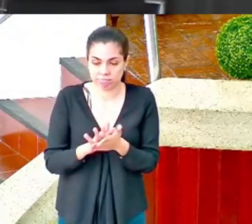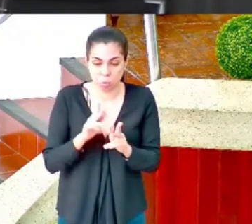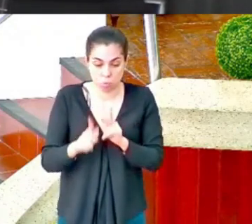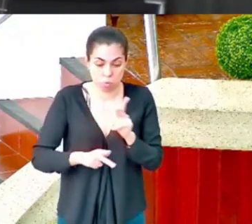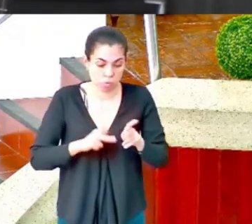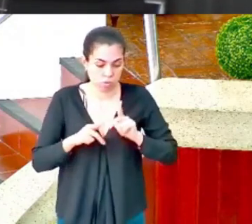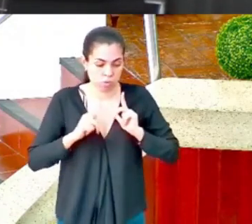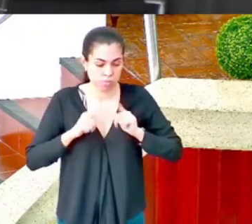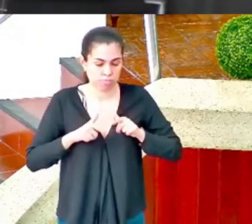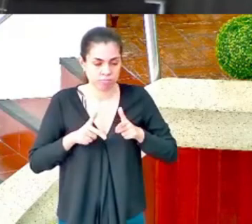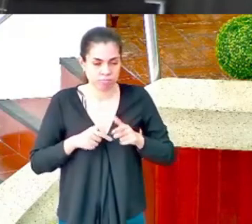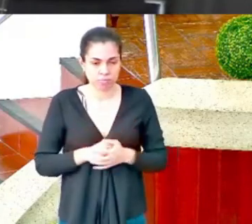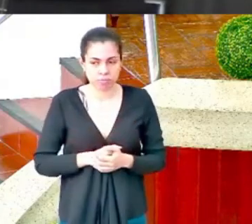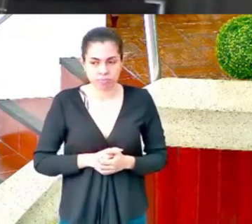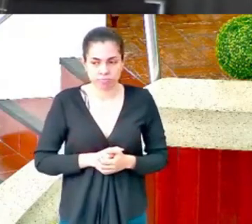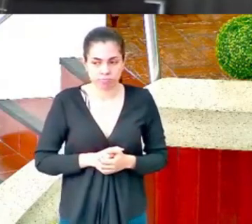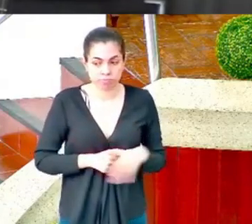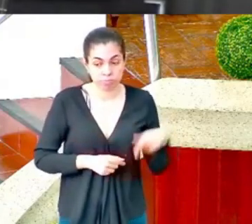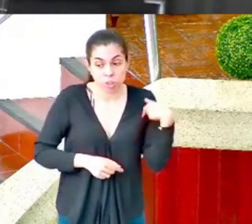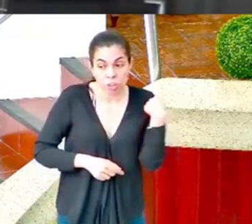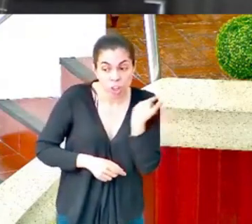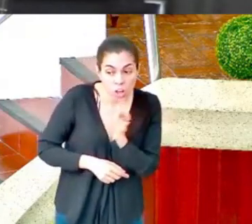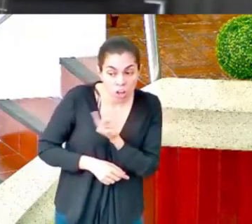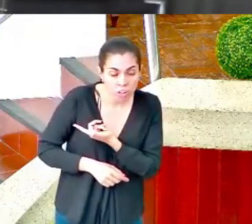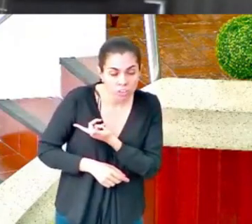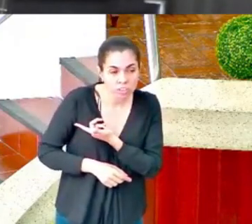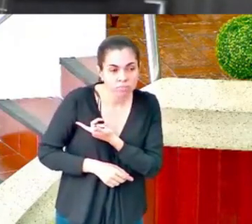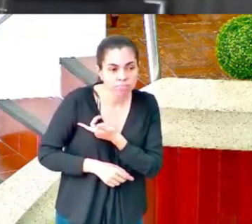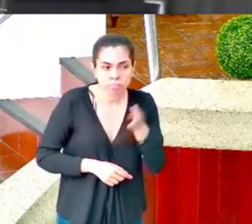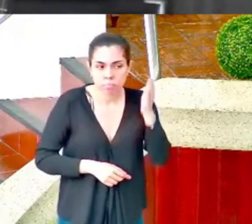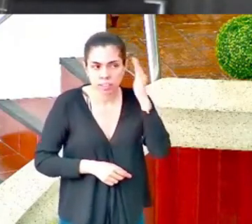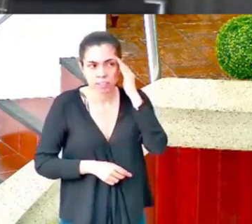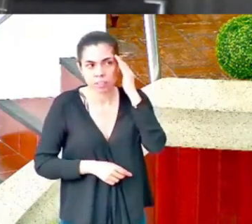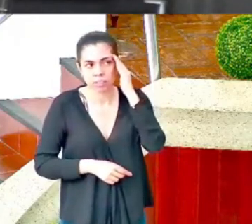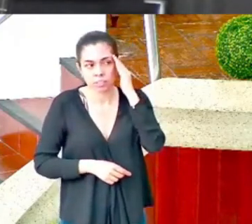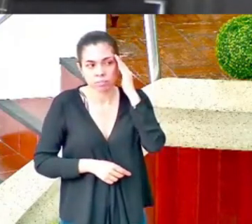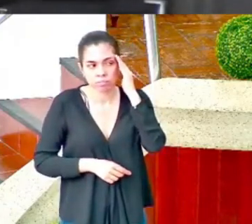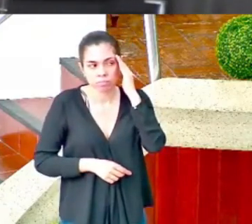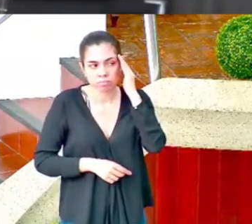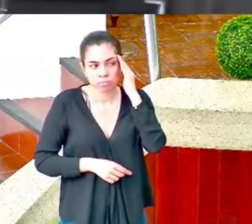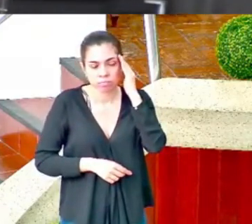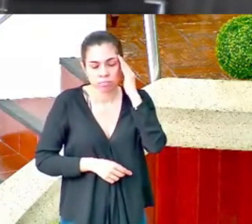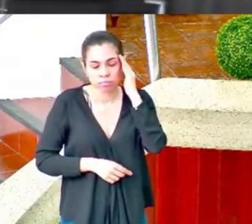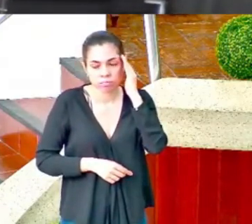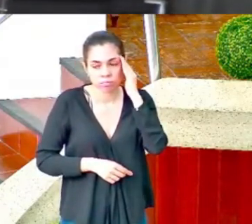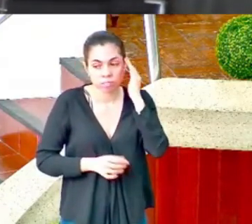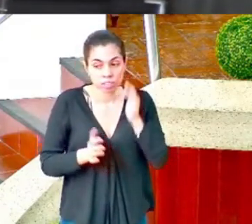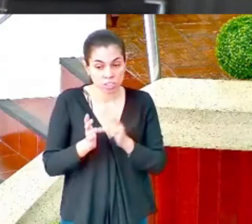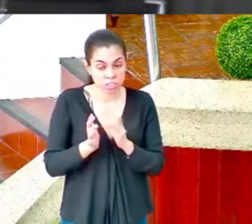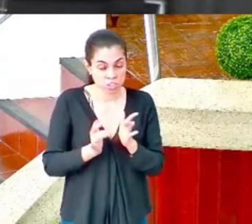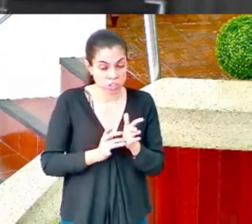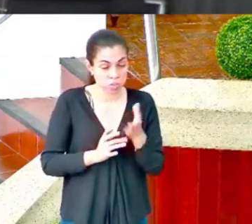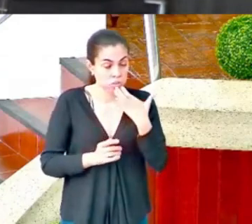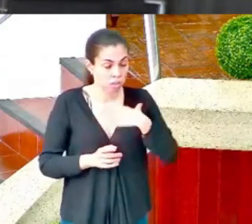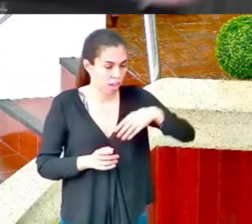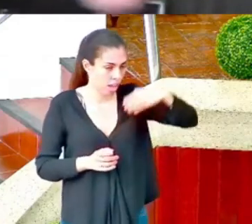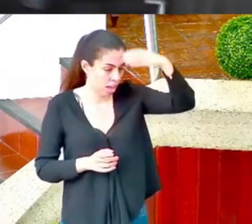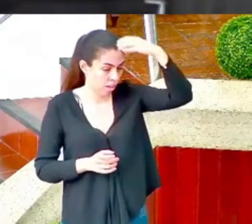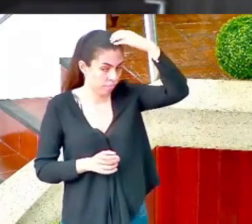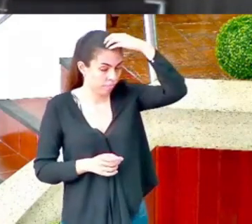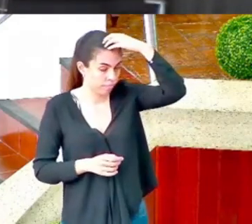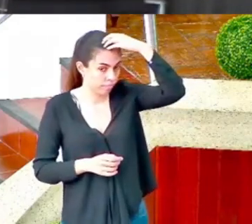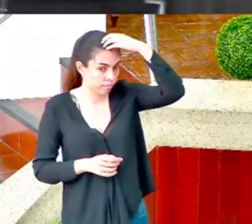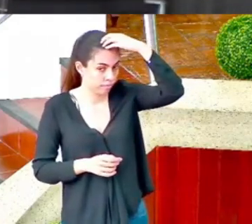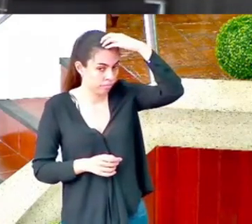Jesus Cristo morreu por nós. O Senhor Jesus Cristo reina, governa sobre o mundo, inclusive sobre nós e sobre o